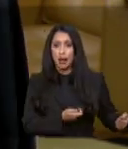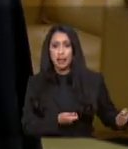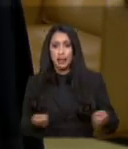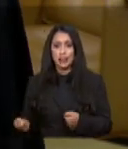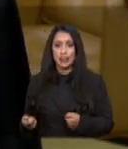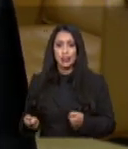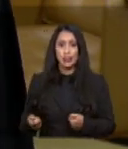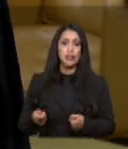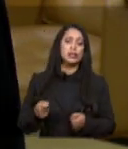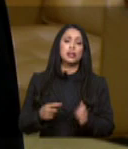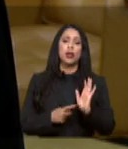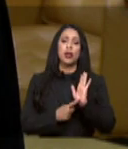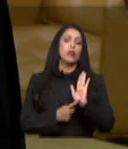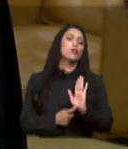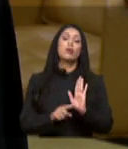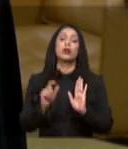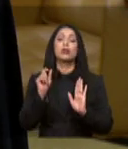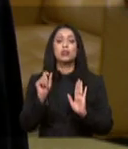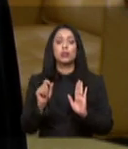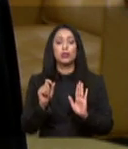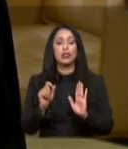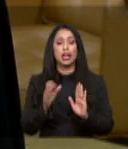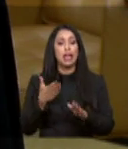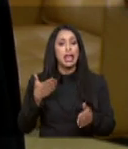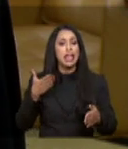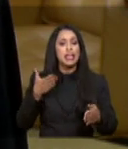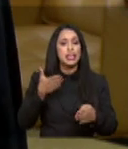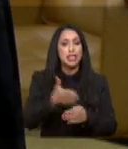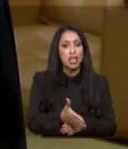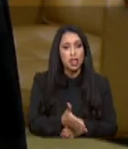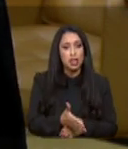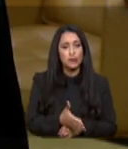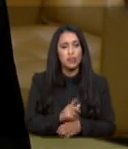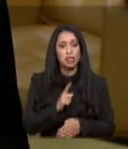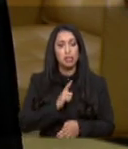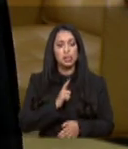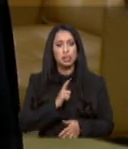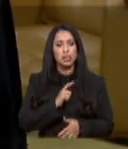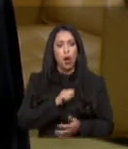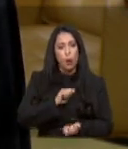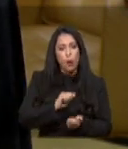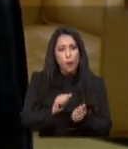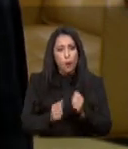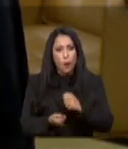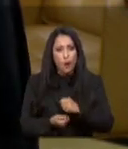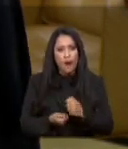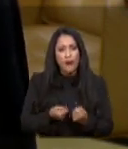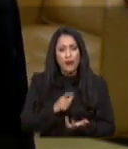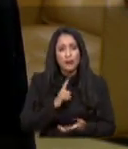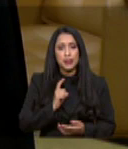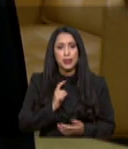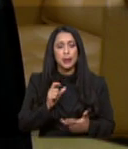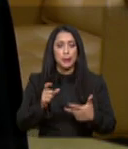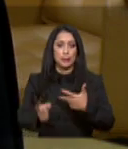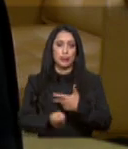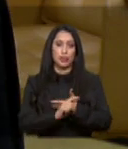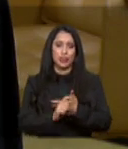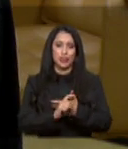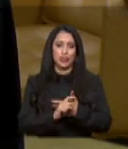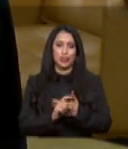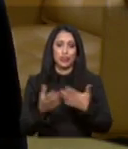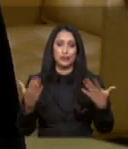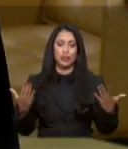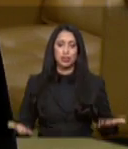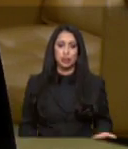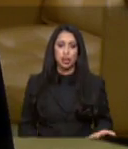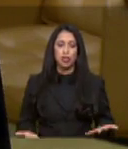geral, traduzem pretensões de intervenção, repito, e rearranjo na atuação do Poder Executivo. E